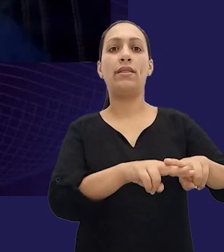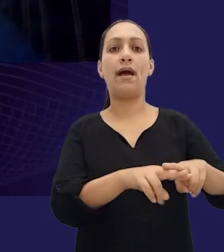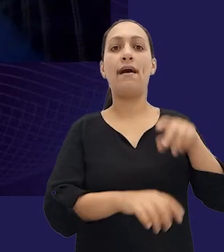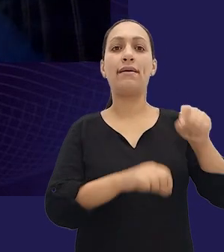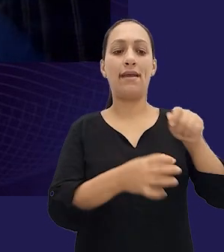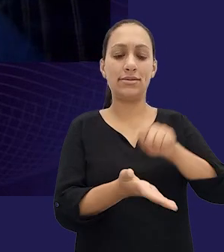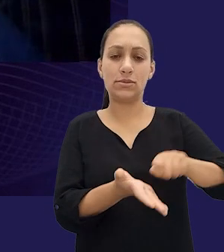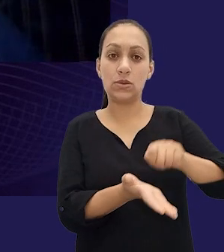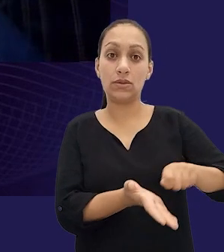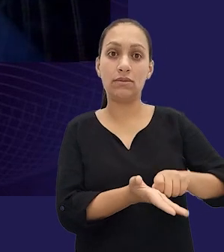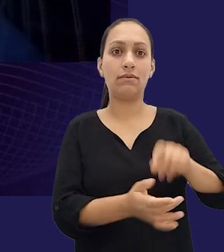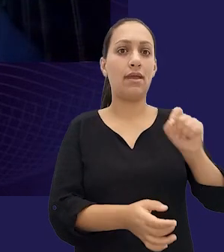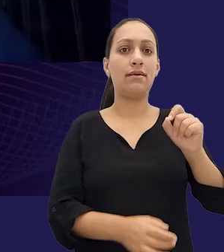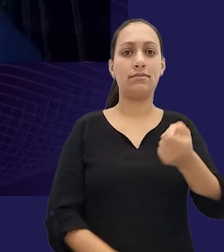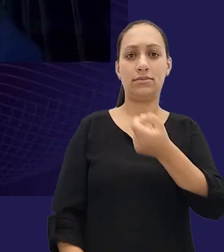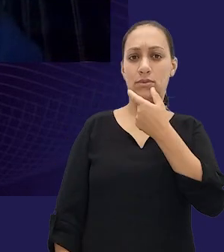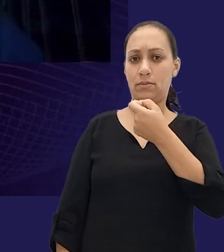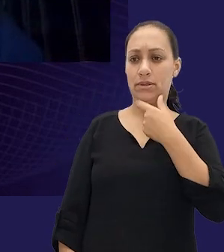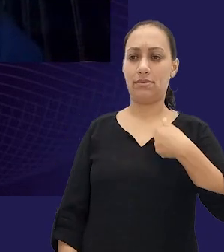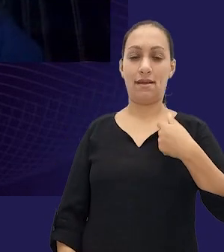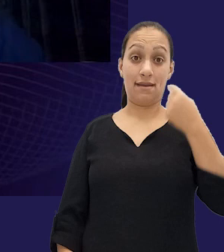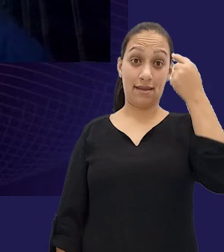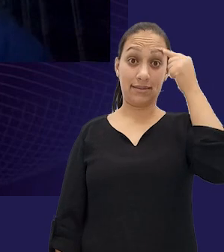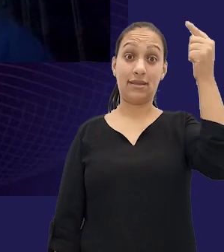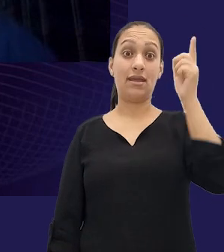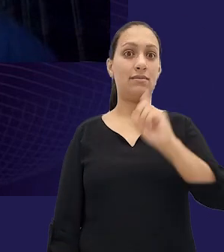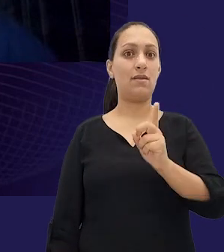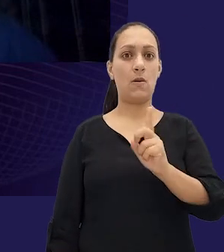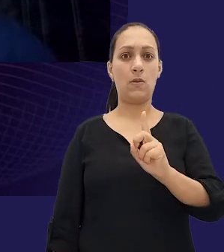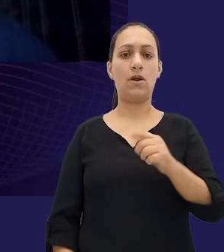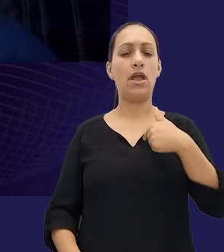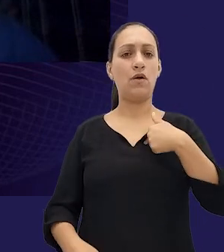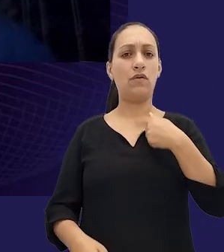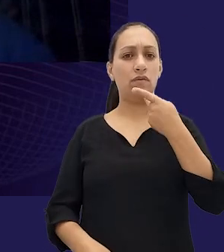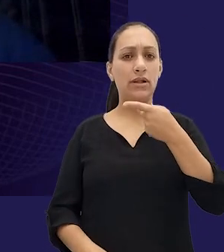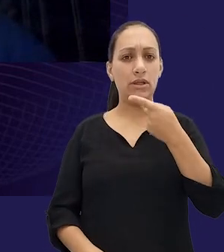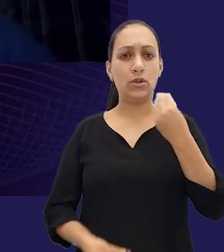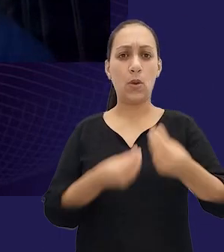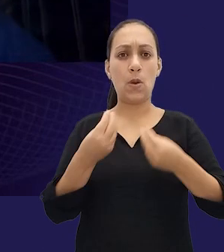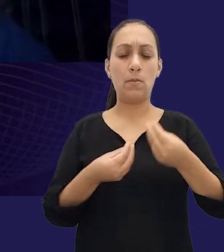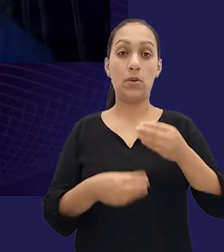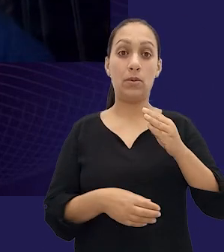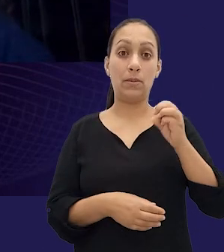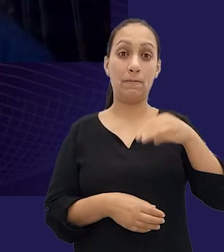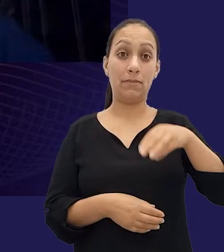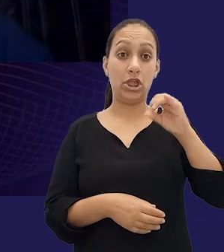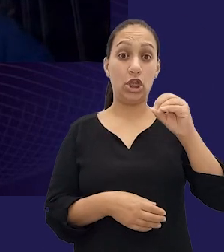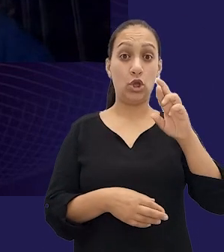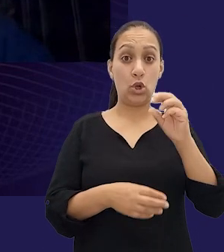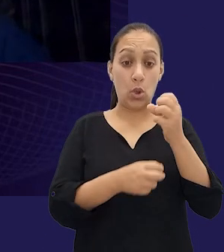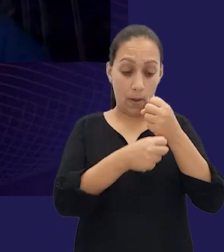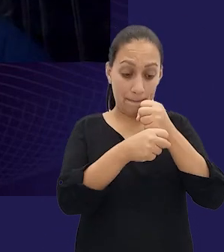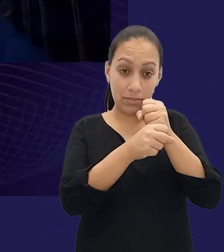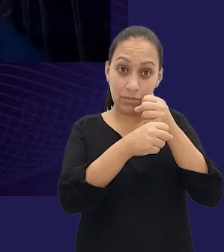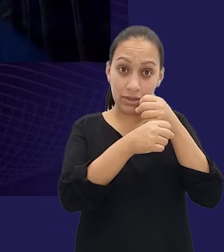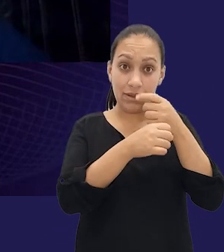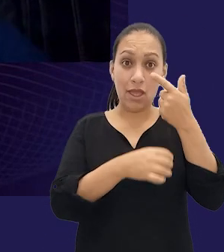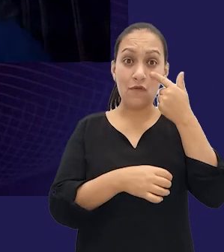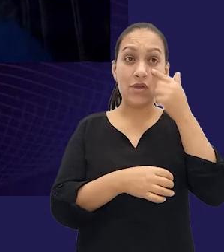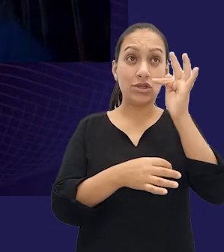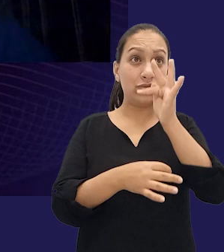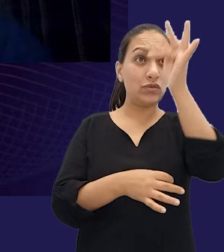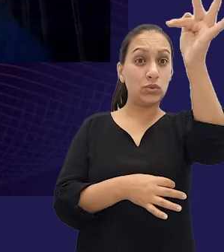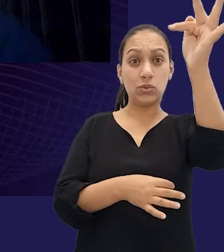quem está tomando, não quero, a ideia não é essa. É que eu estou aqui falando como microbiologista e estou olhando assim para o horizonte e vejo